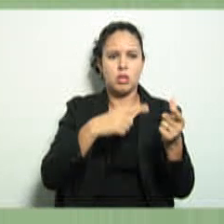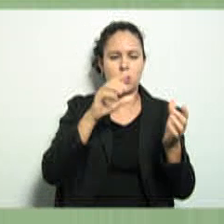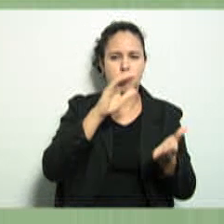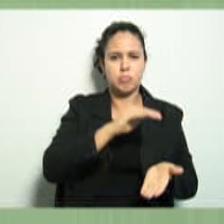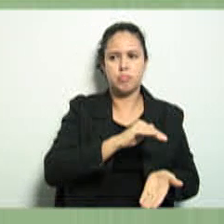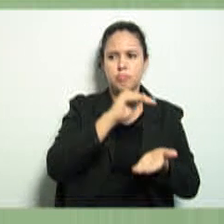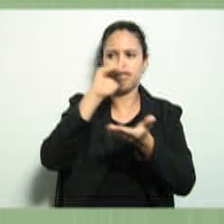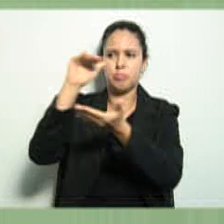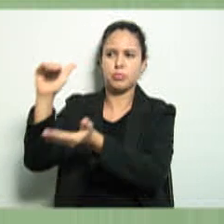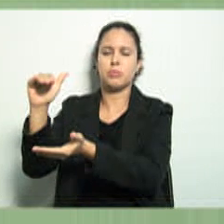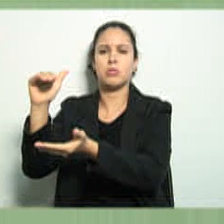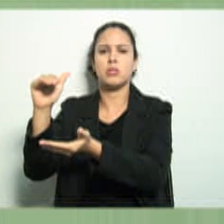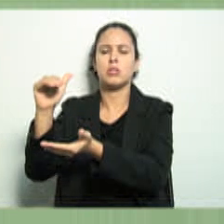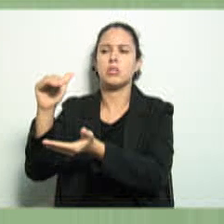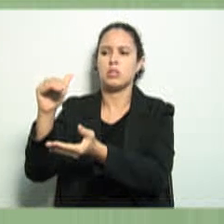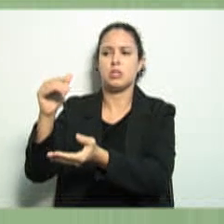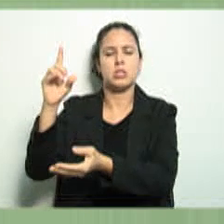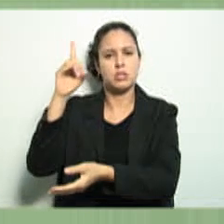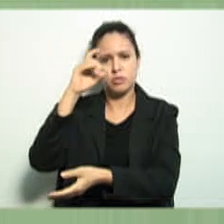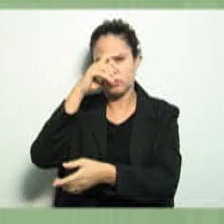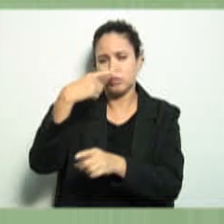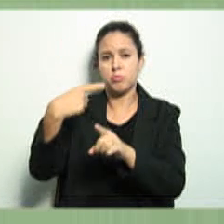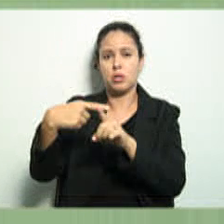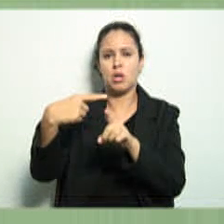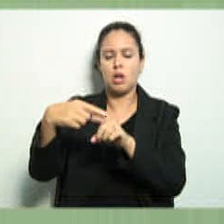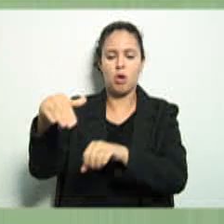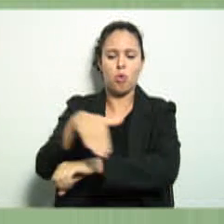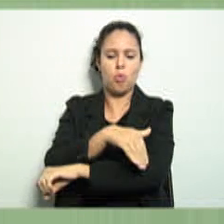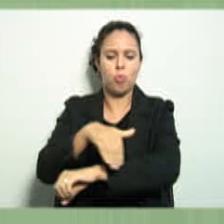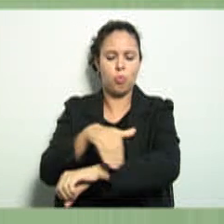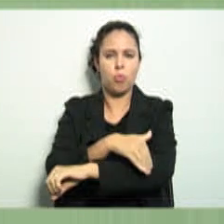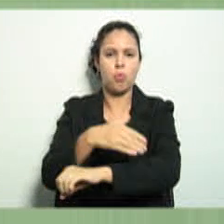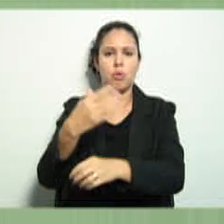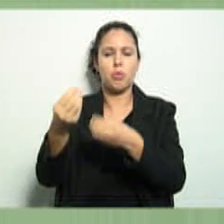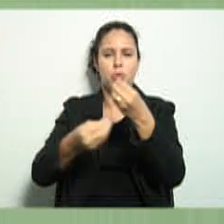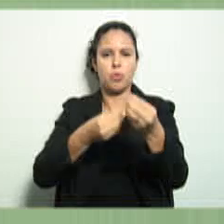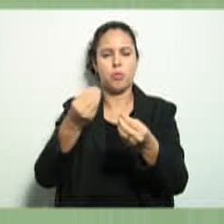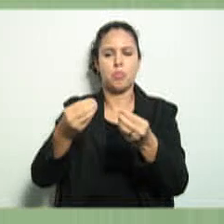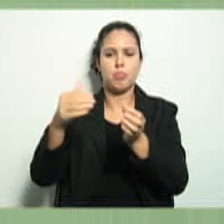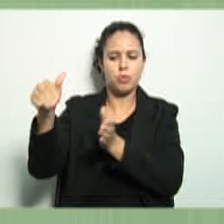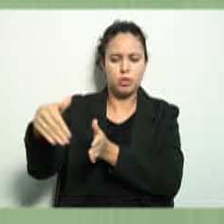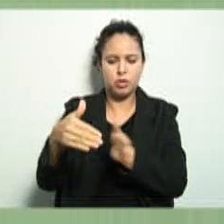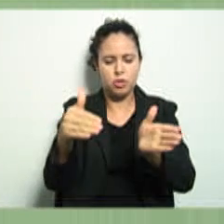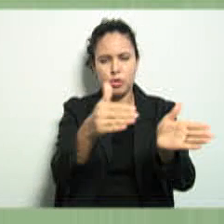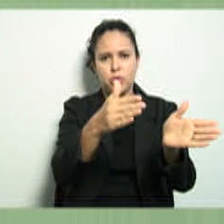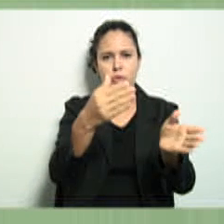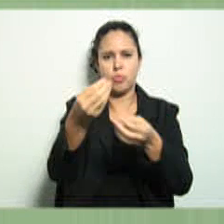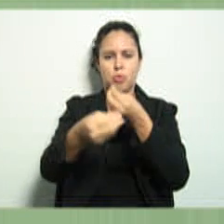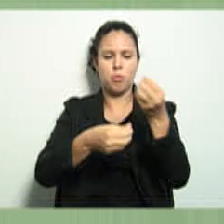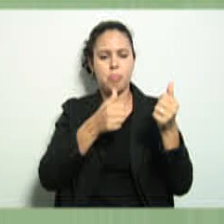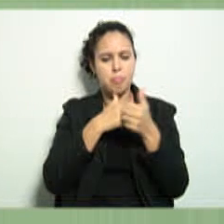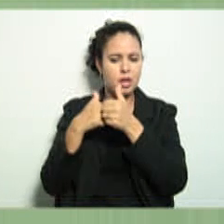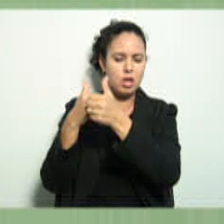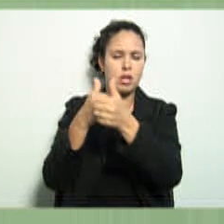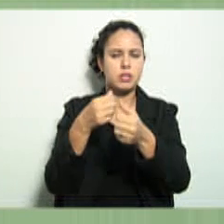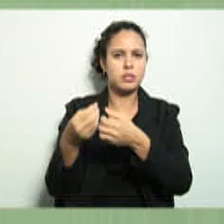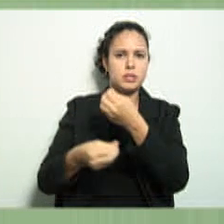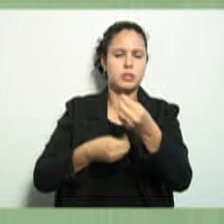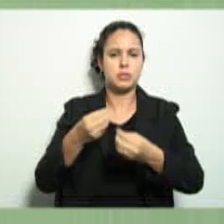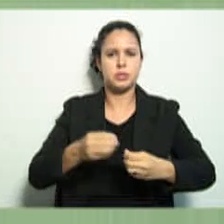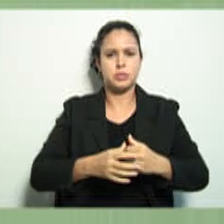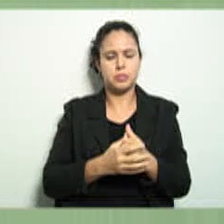centros para exportação, principalmente para logística, pela sua proximidade com o Oceano Atlântico, de onde